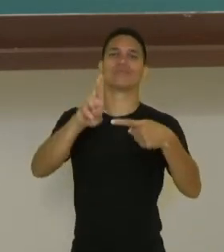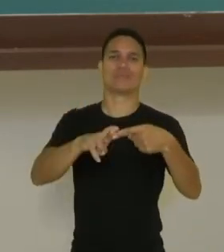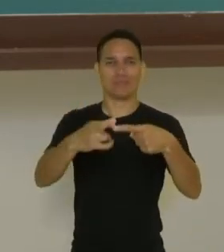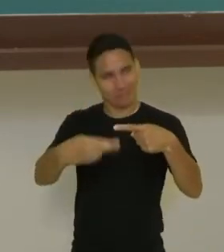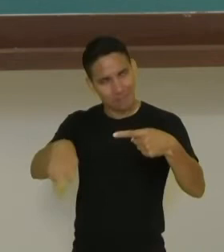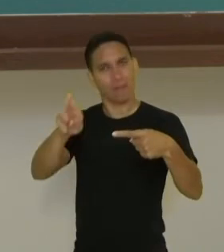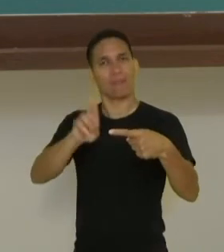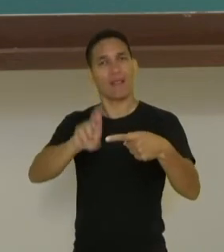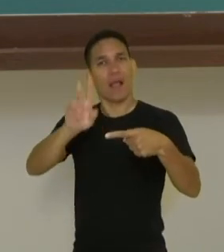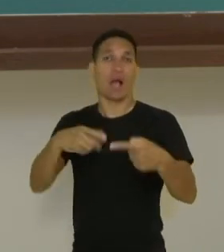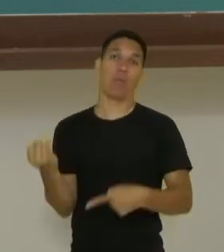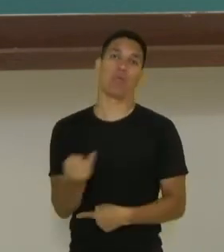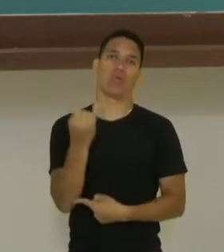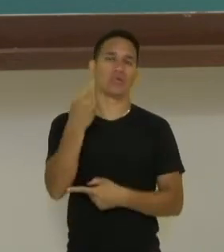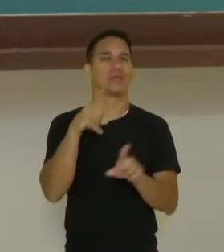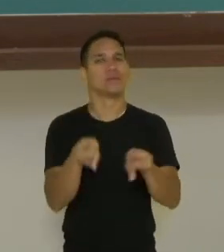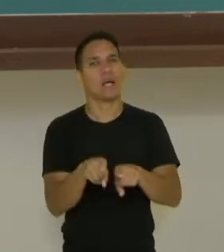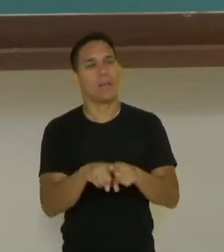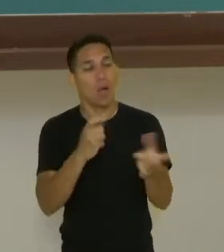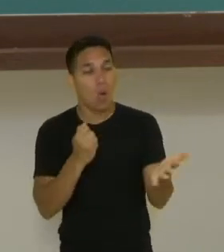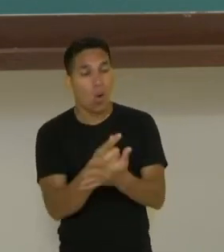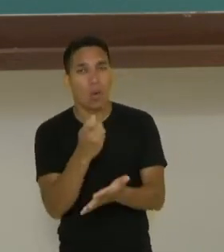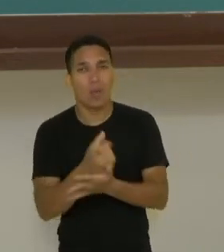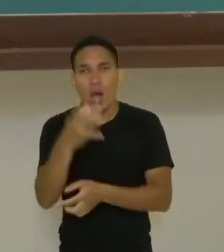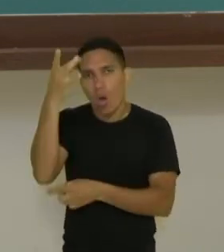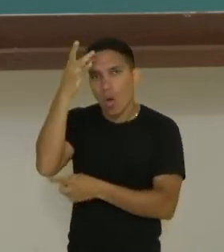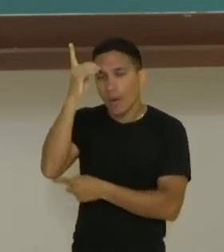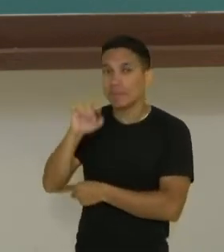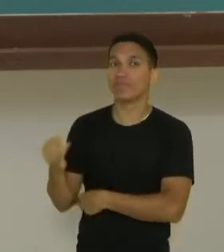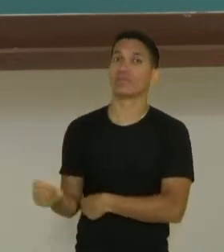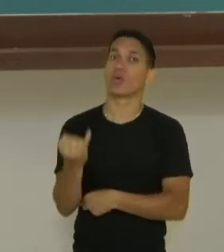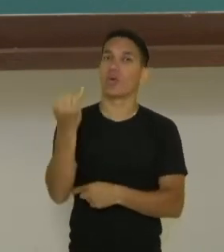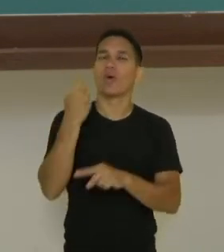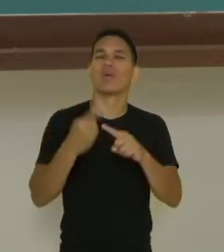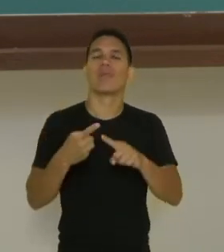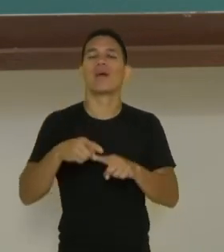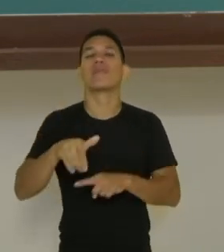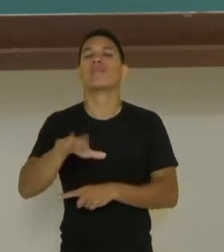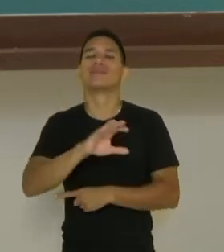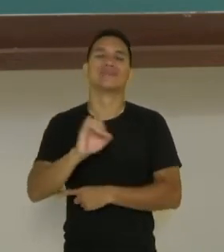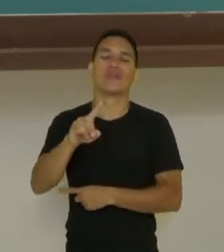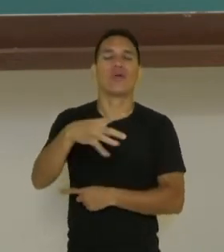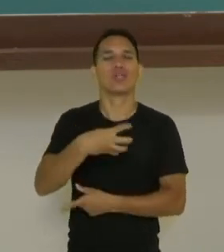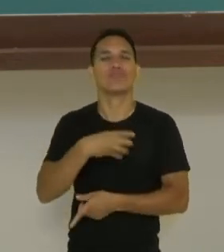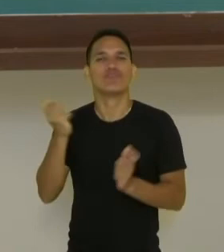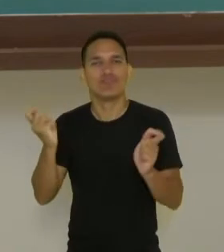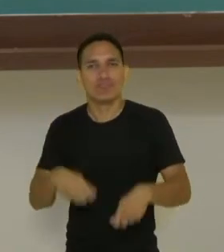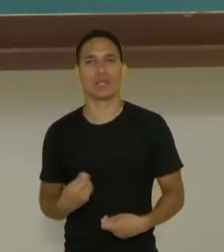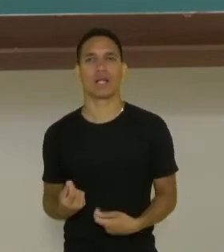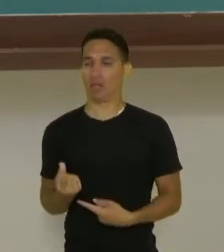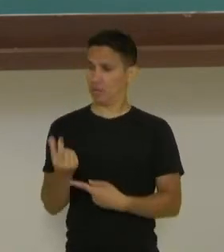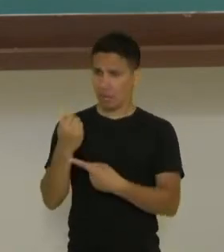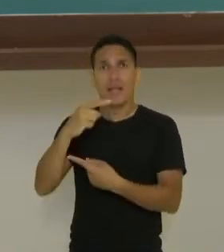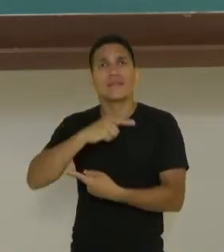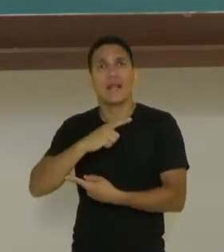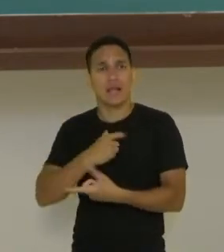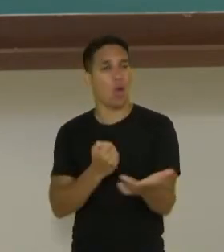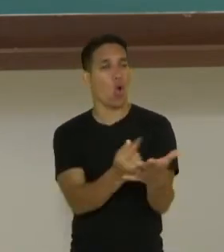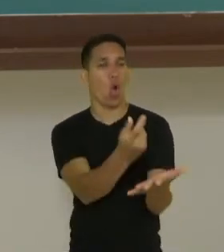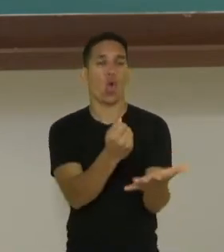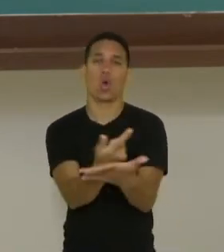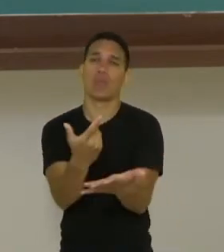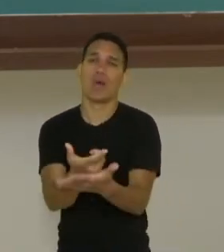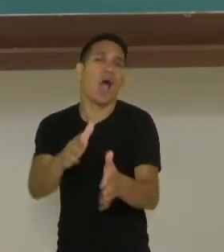comprar com consciência é muito importante, porque por mais que você tenha recursos para consumir algum bem, nem sempre